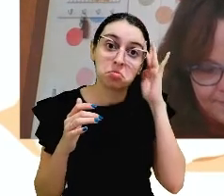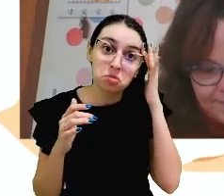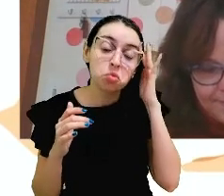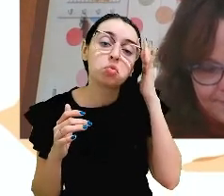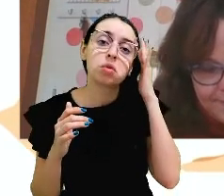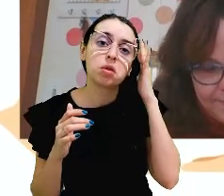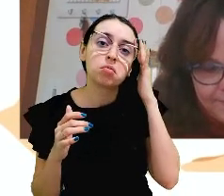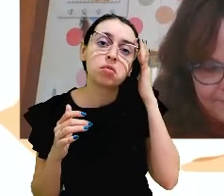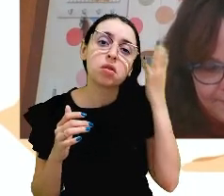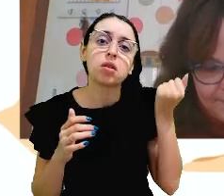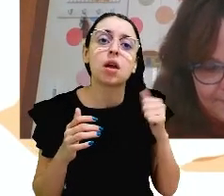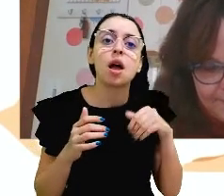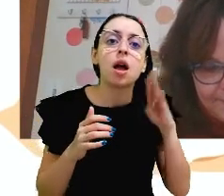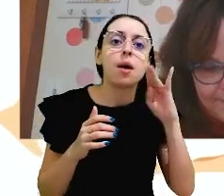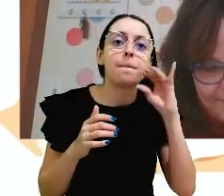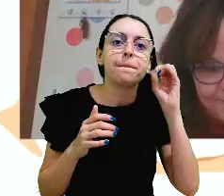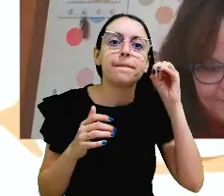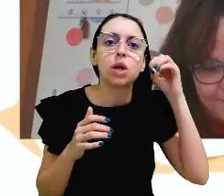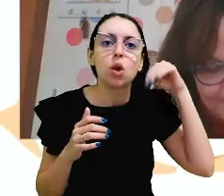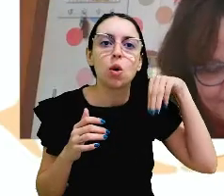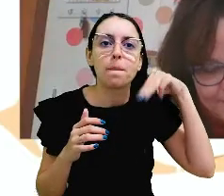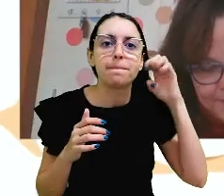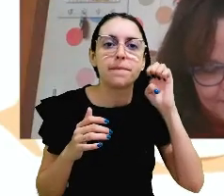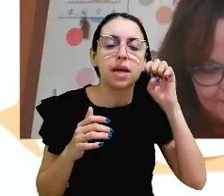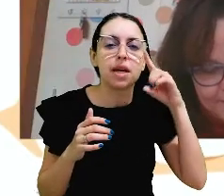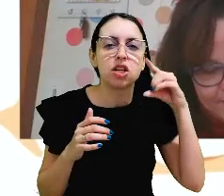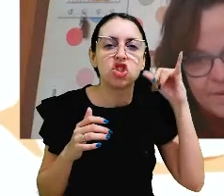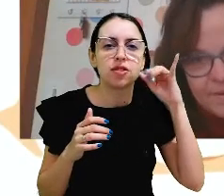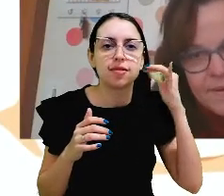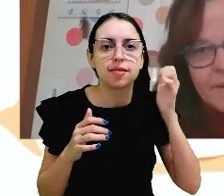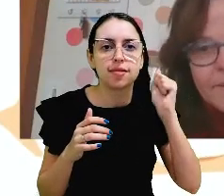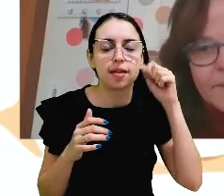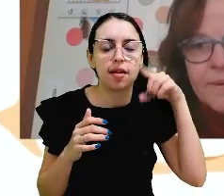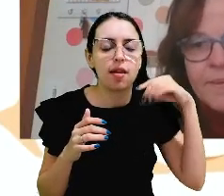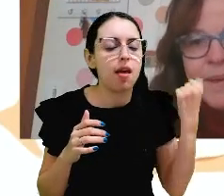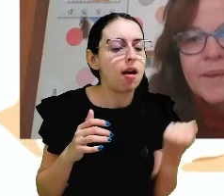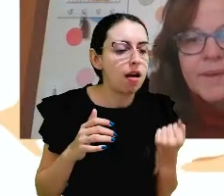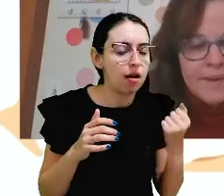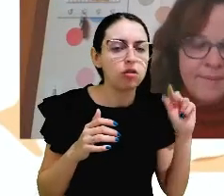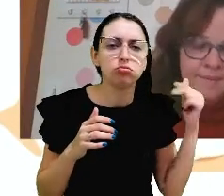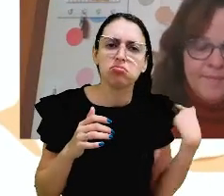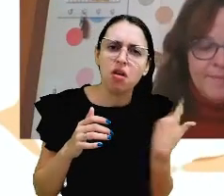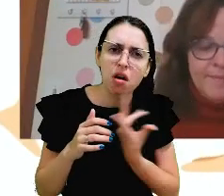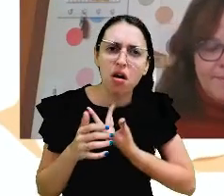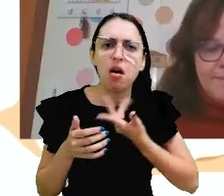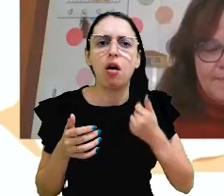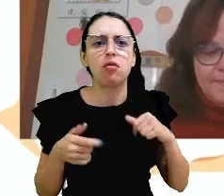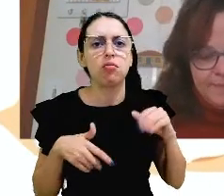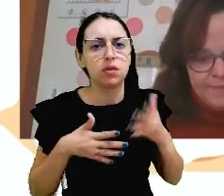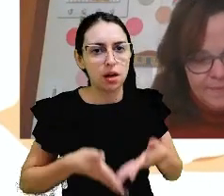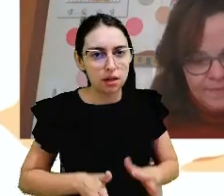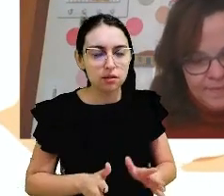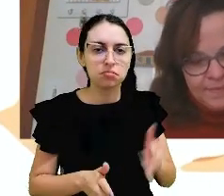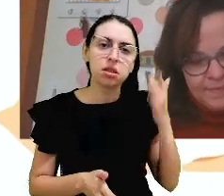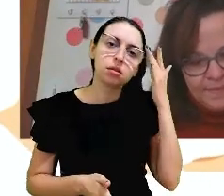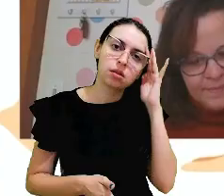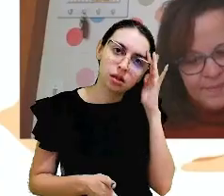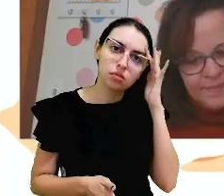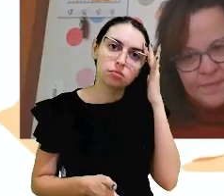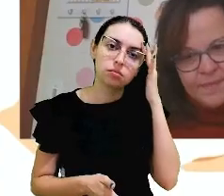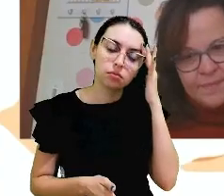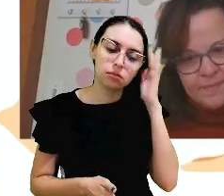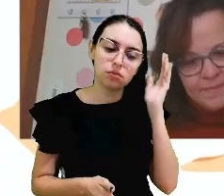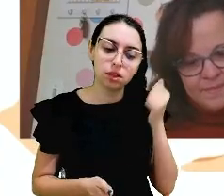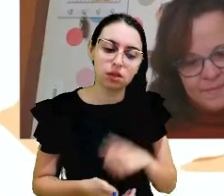né? Todos nós nascemos, né? Então, a gente tem alguma perspectiva sobre esse evento do